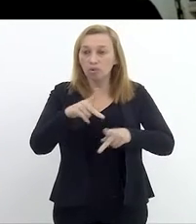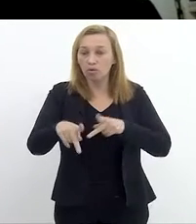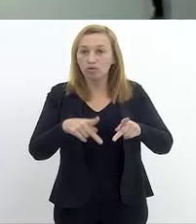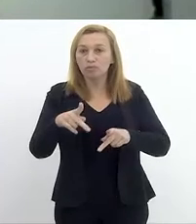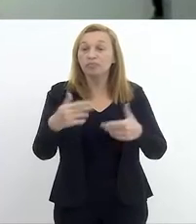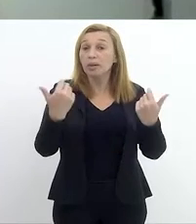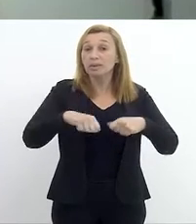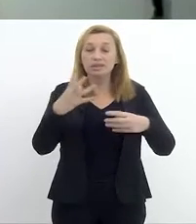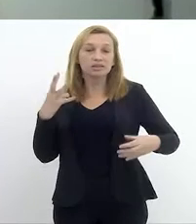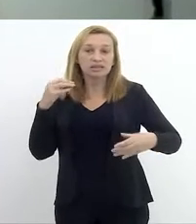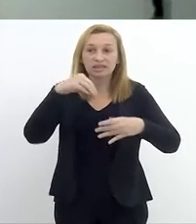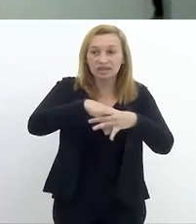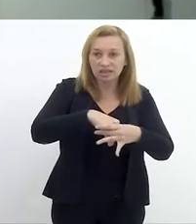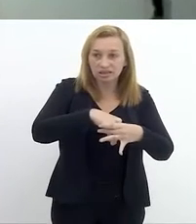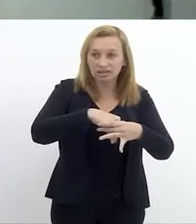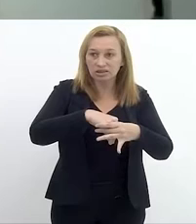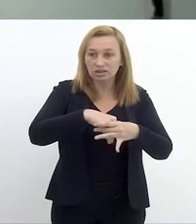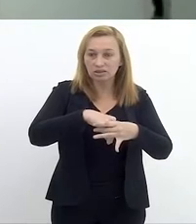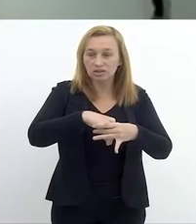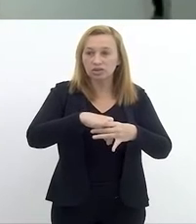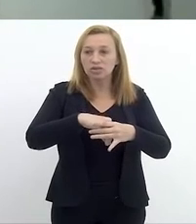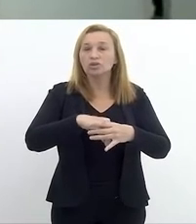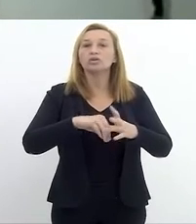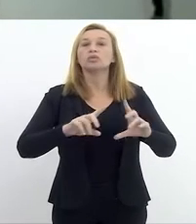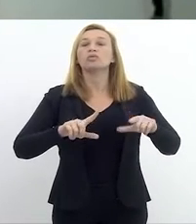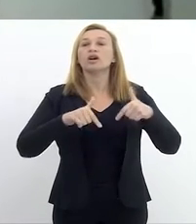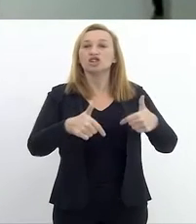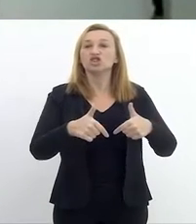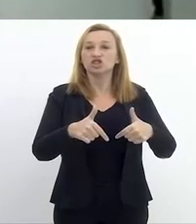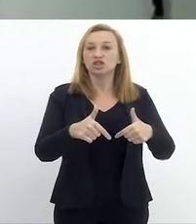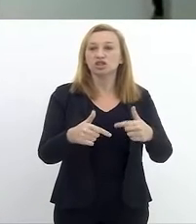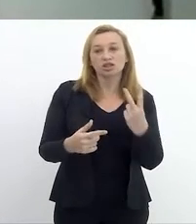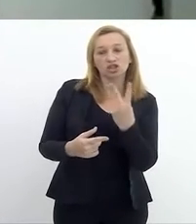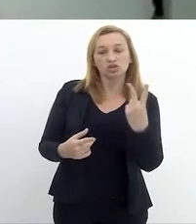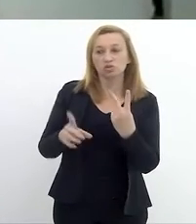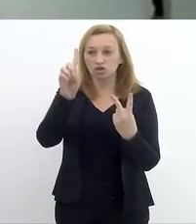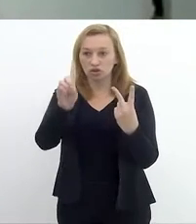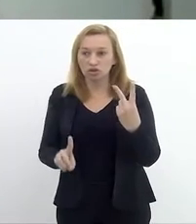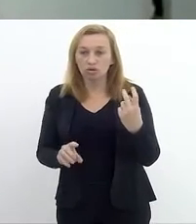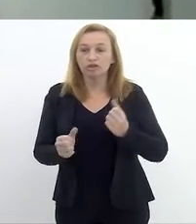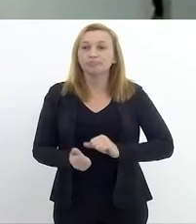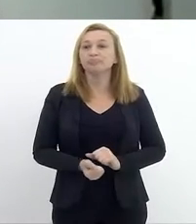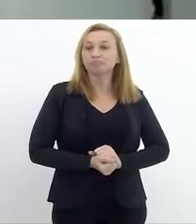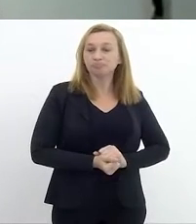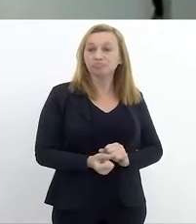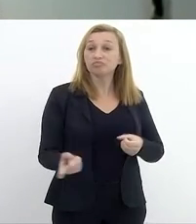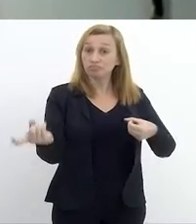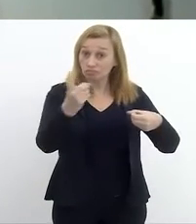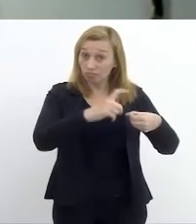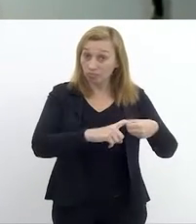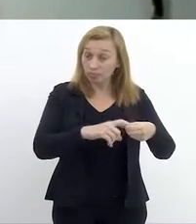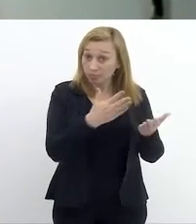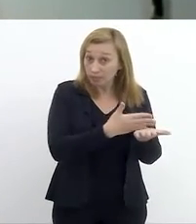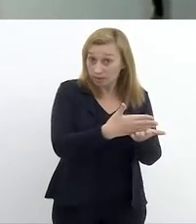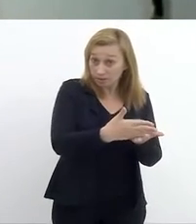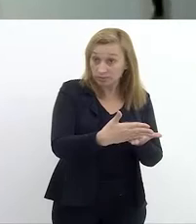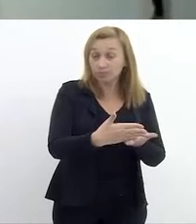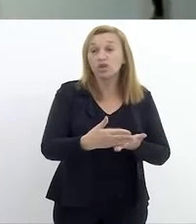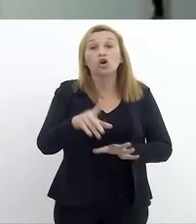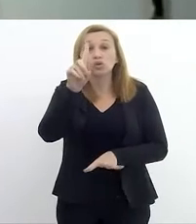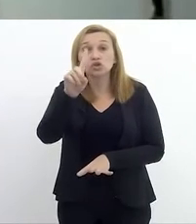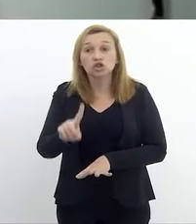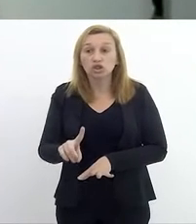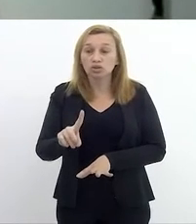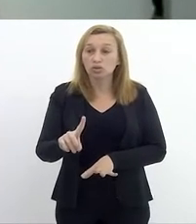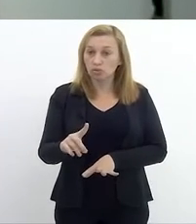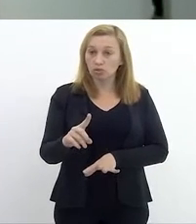né? Então, é preciso haver essa integração na atuação das duas diretorias. Os diretores, voltando